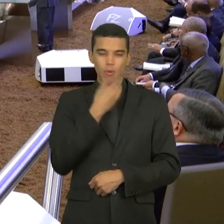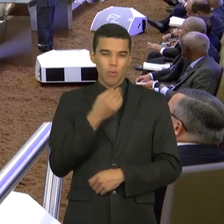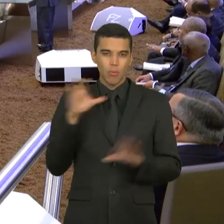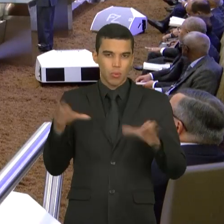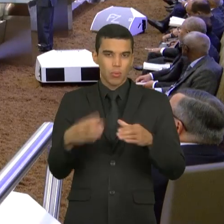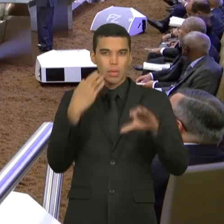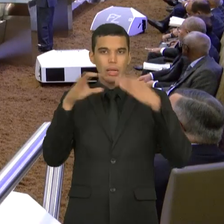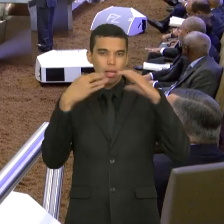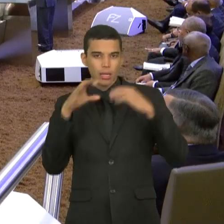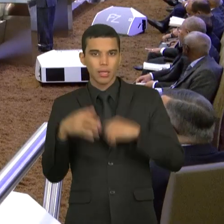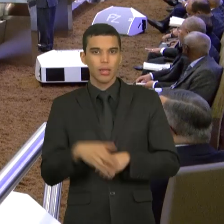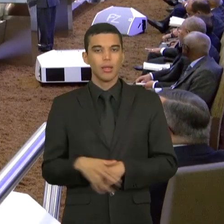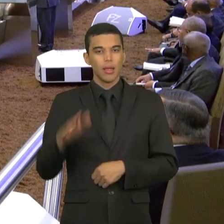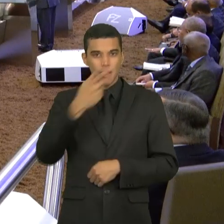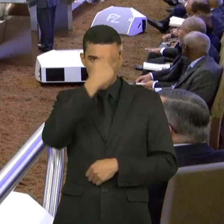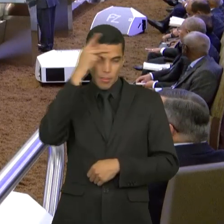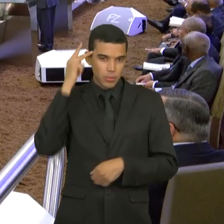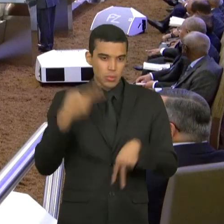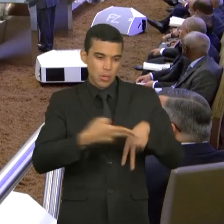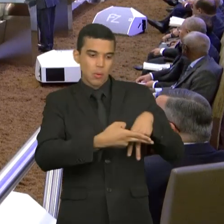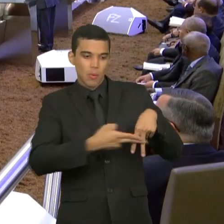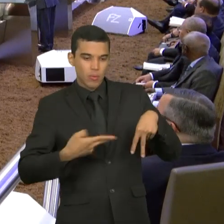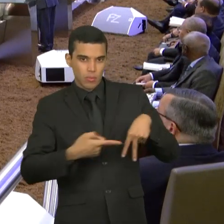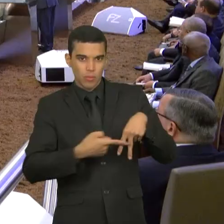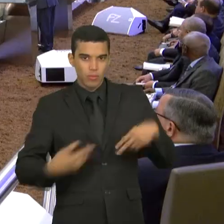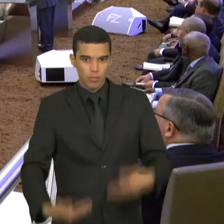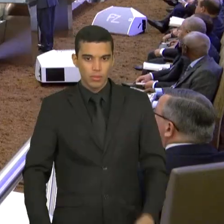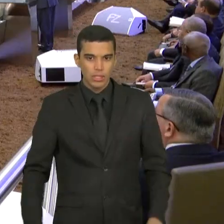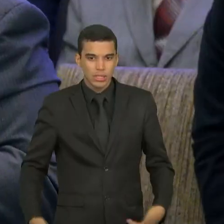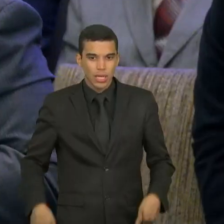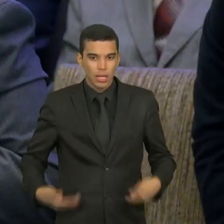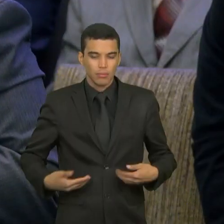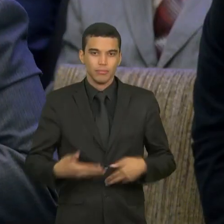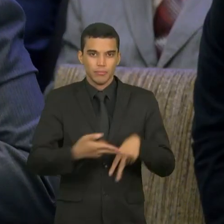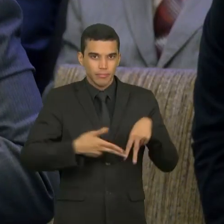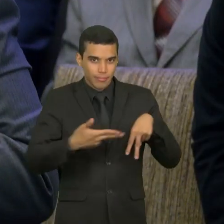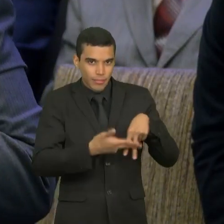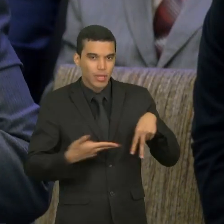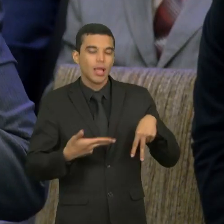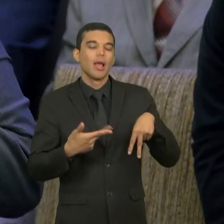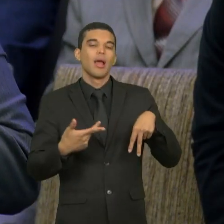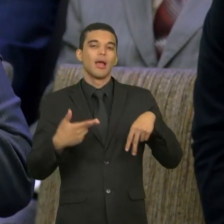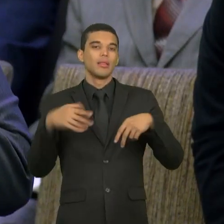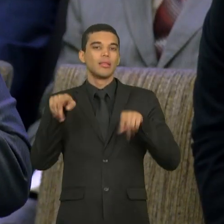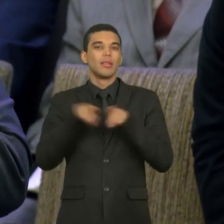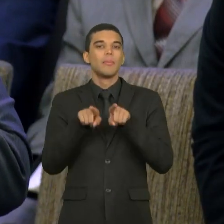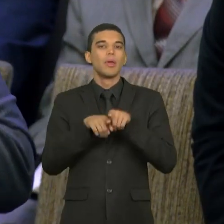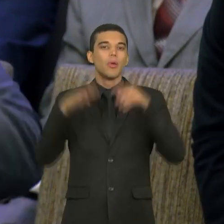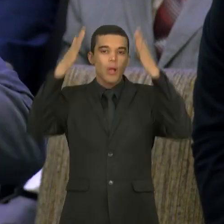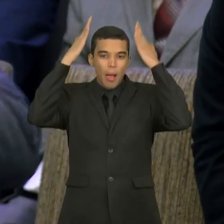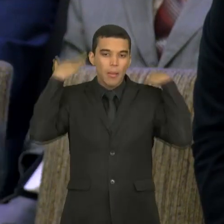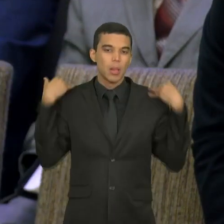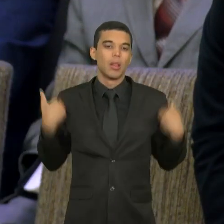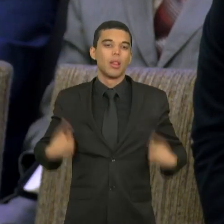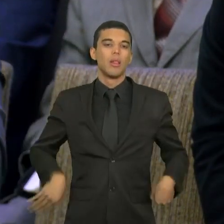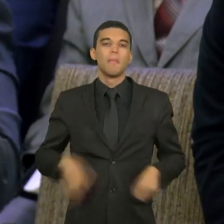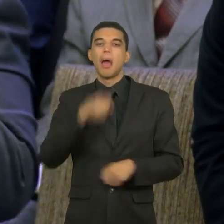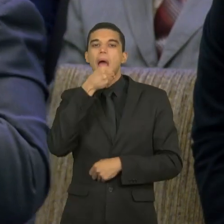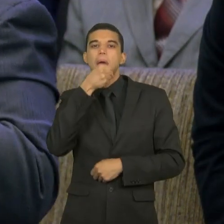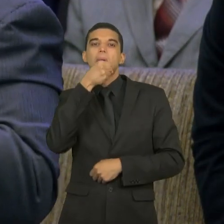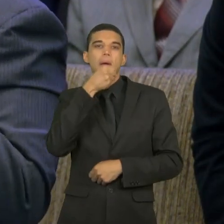das minissárias os cabelos longos que no fundo isso era o quê rebeldia dos cantores como